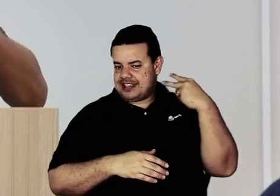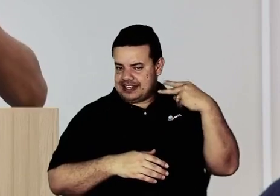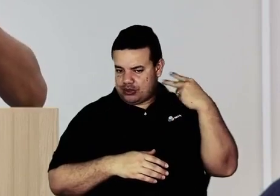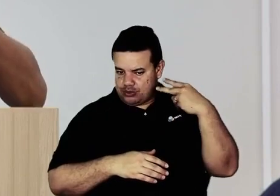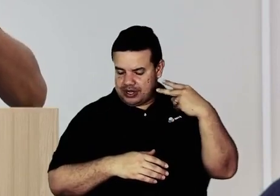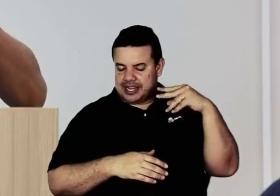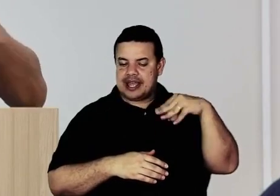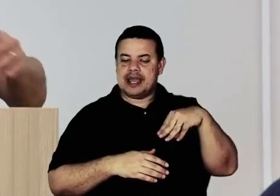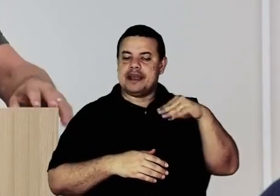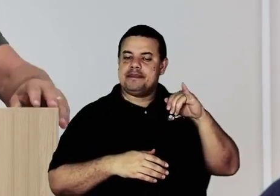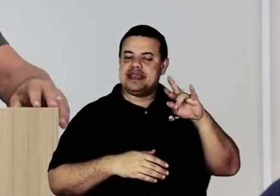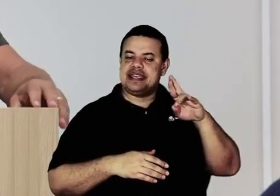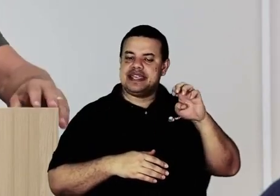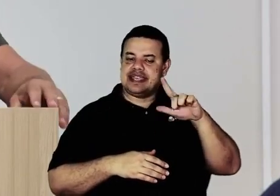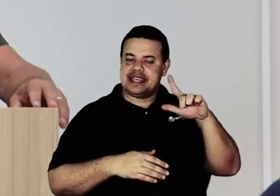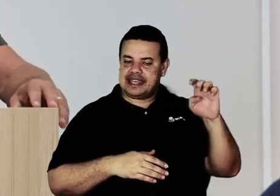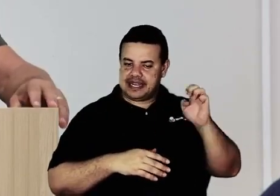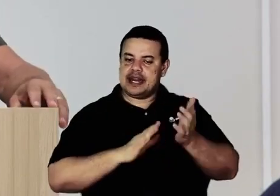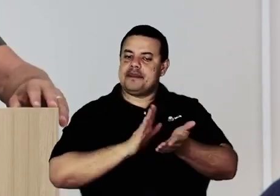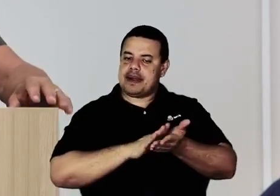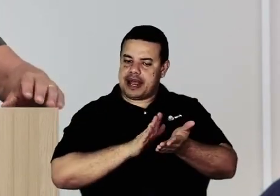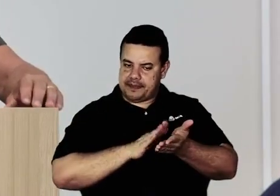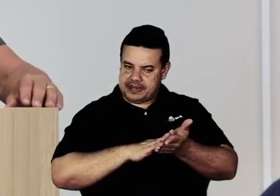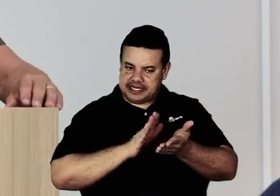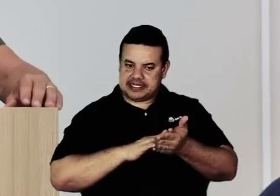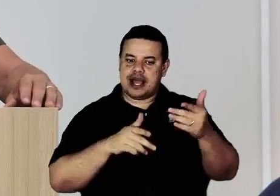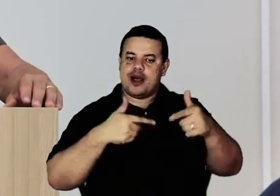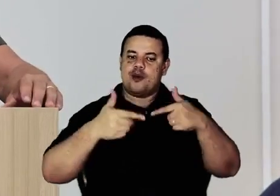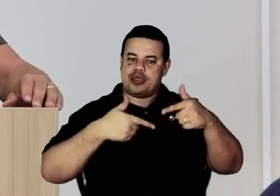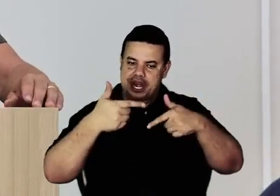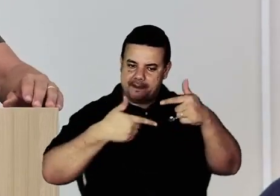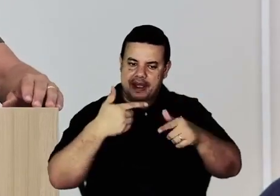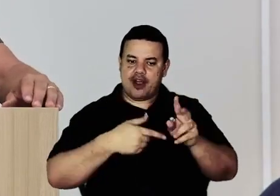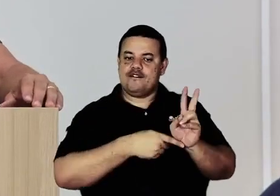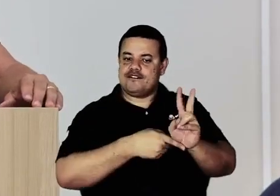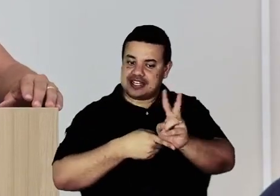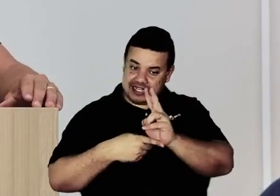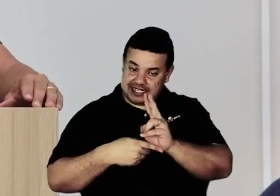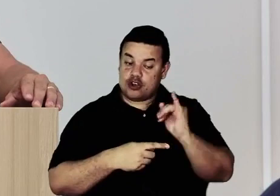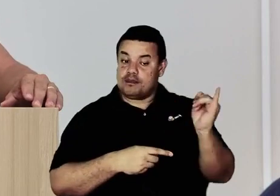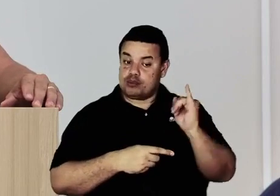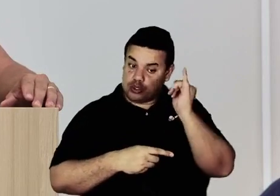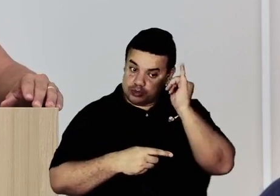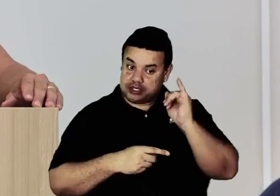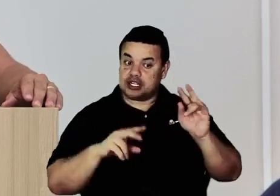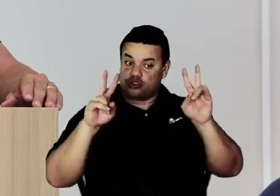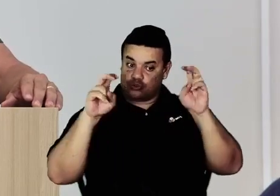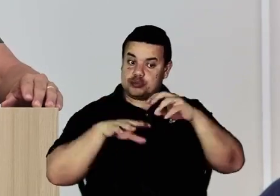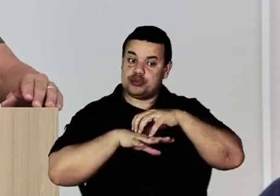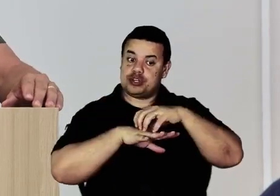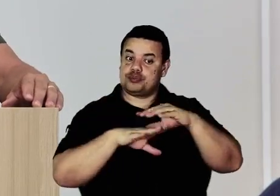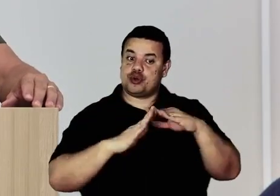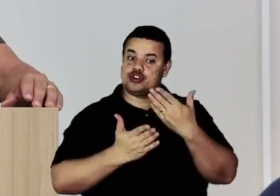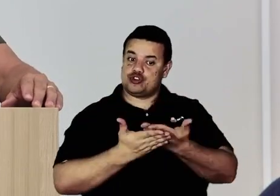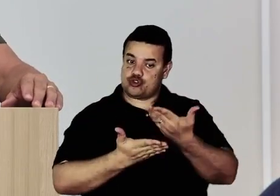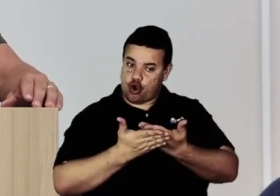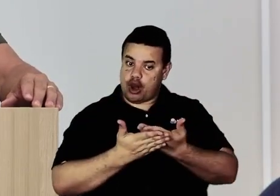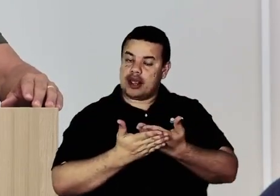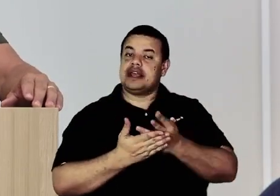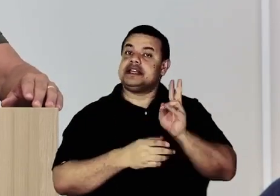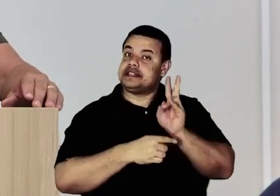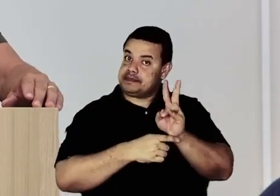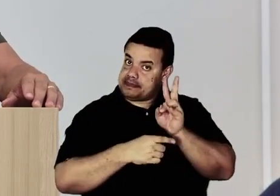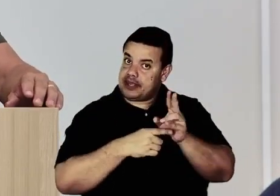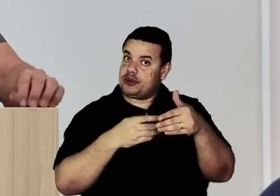teu trabalho que tem feito de fiscalização, que é muito importante em relação ao transporte escolar, e espero que realmente o transporte escolar venha a melhorar cada vez